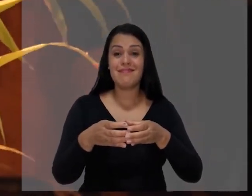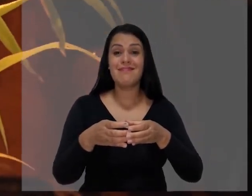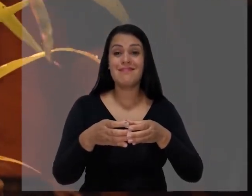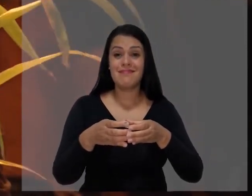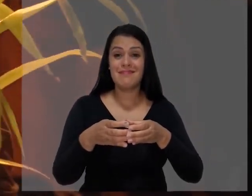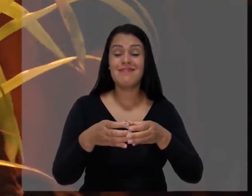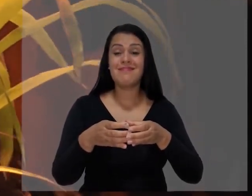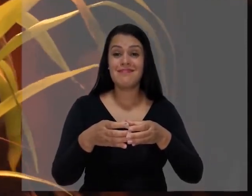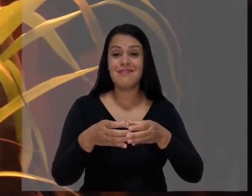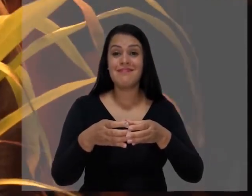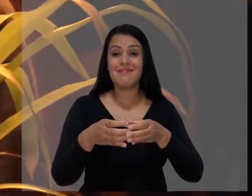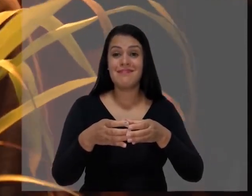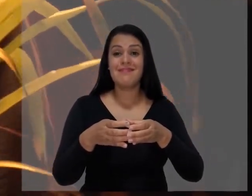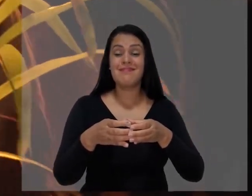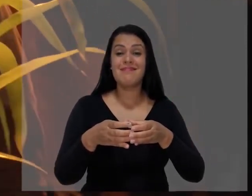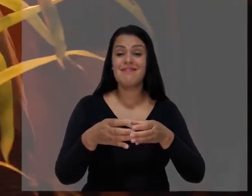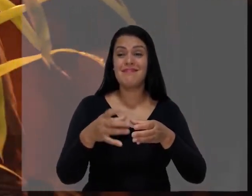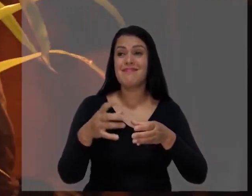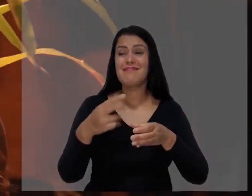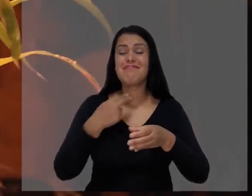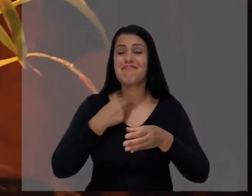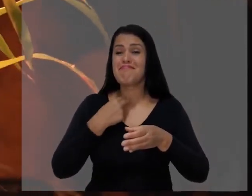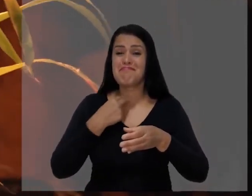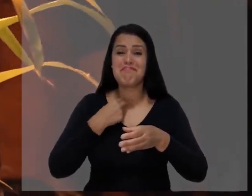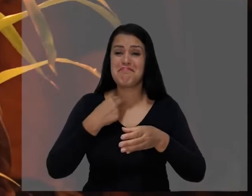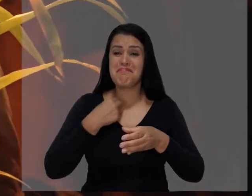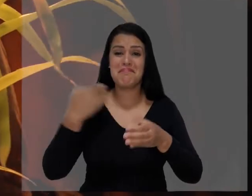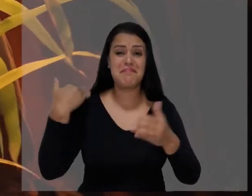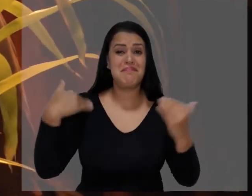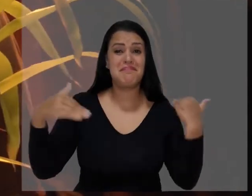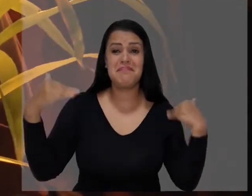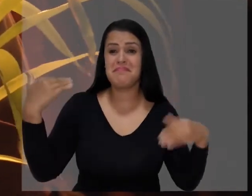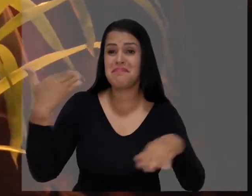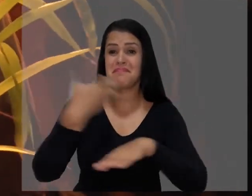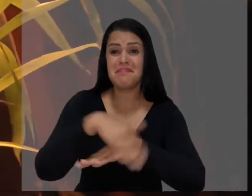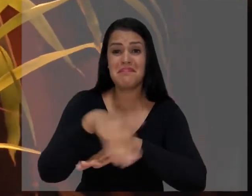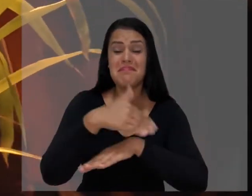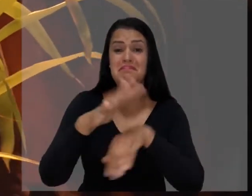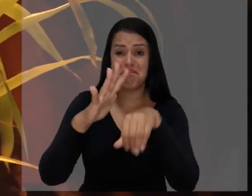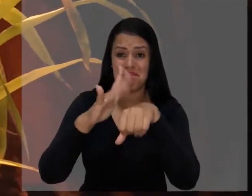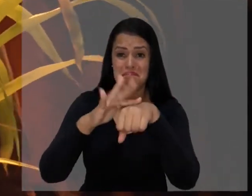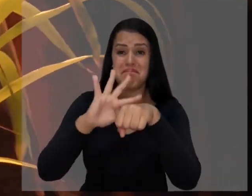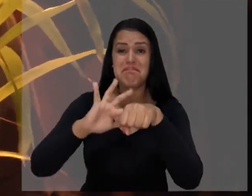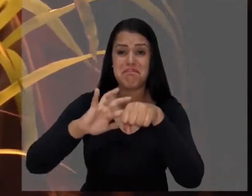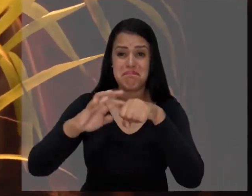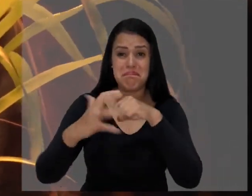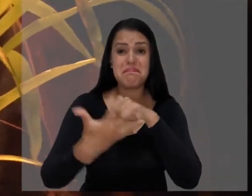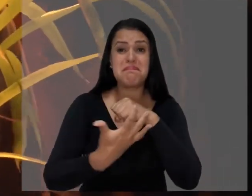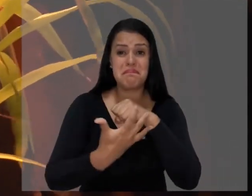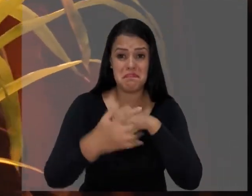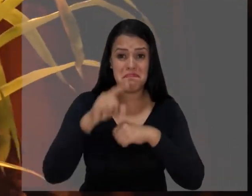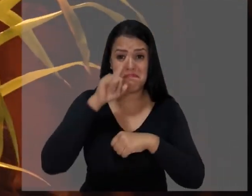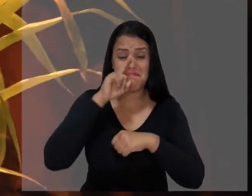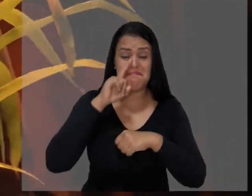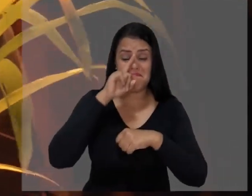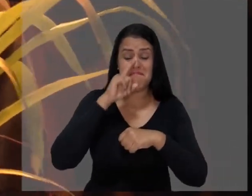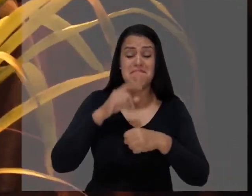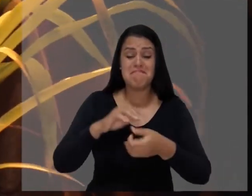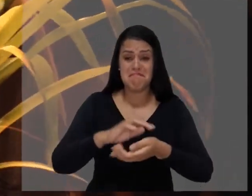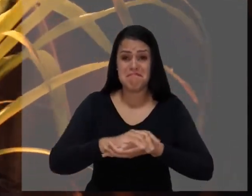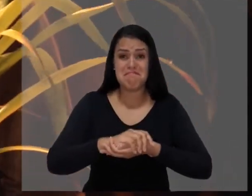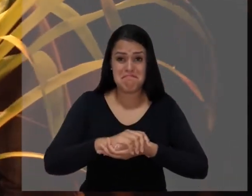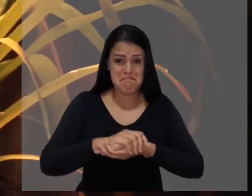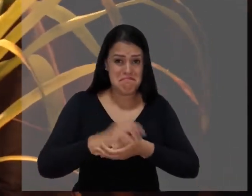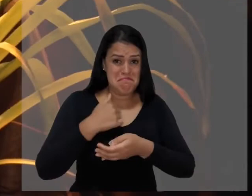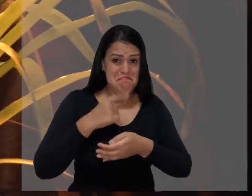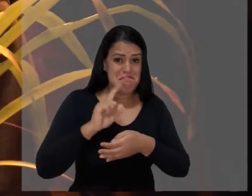A gente não pode sair na rua, porque tem a doença. Aí é perigoso. Eu